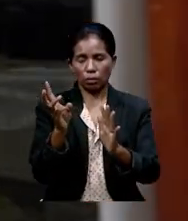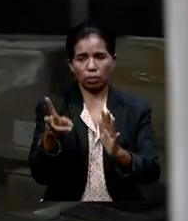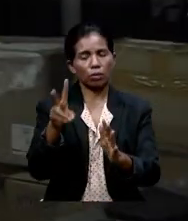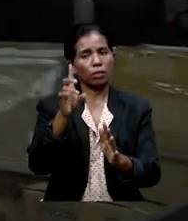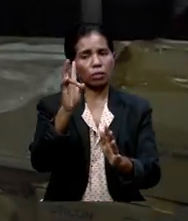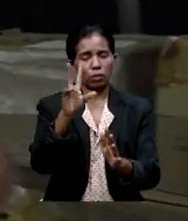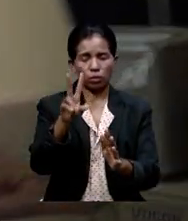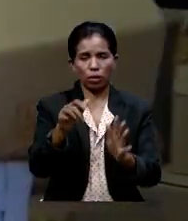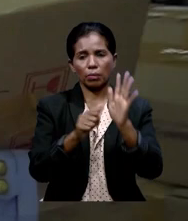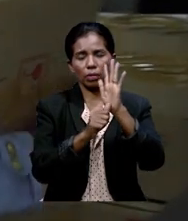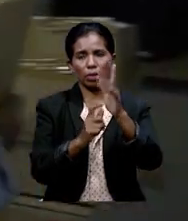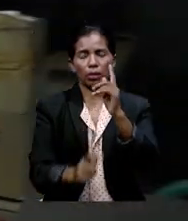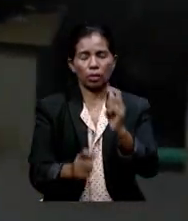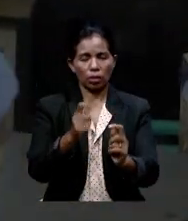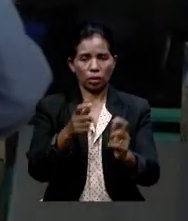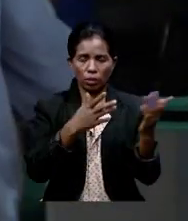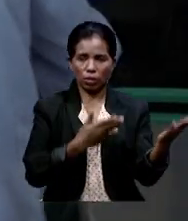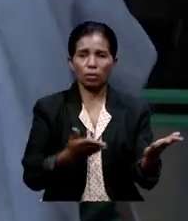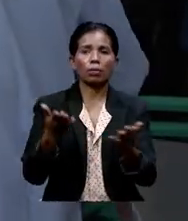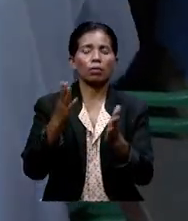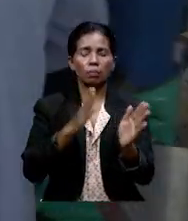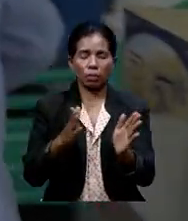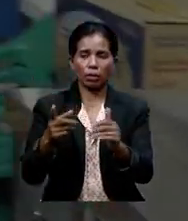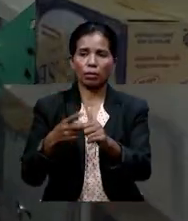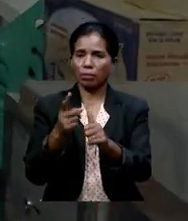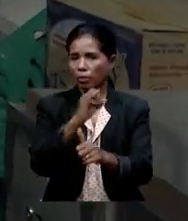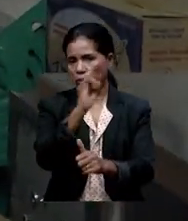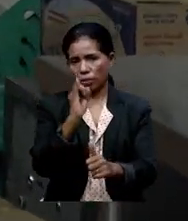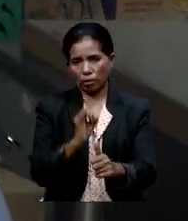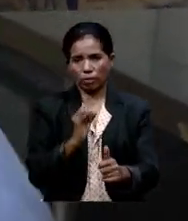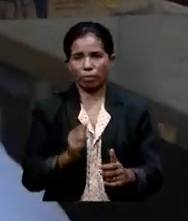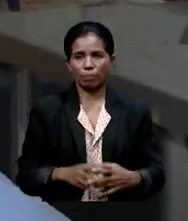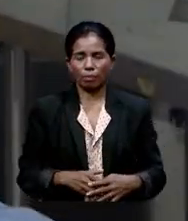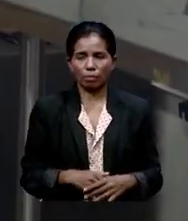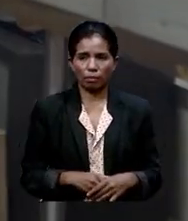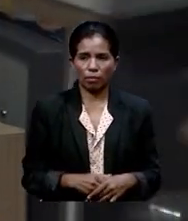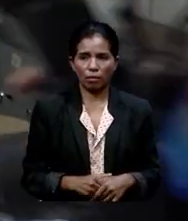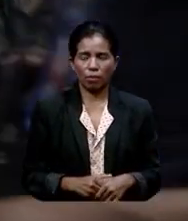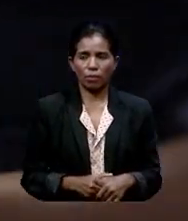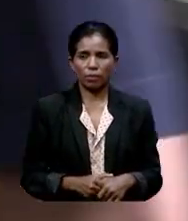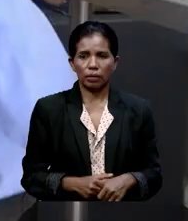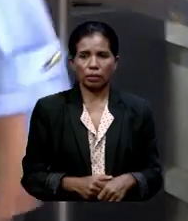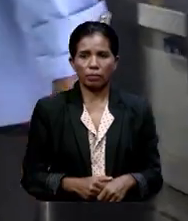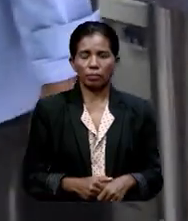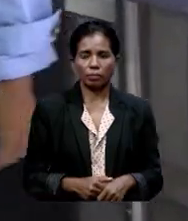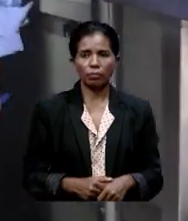que apresenta ba tribunal, onde submete ba processo primeiro interrogatório. Equipa cobertura, GMN.